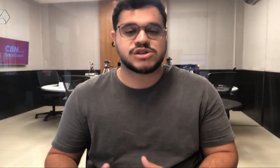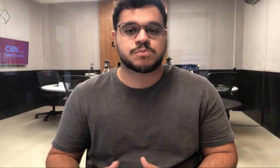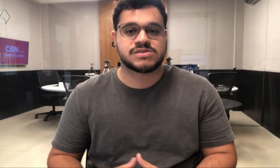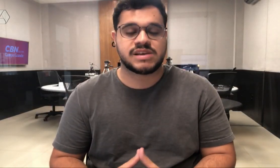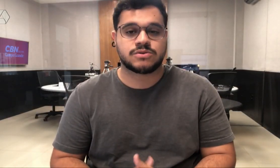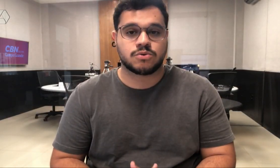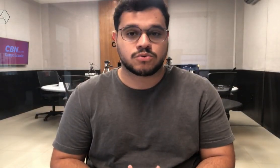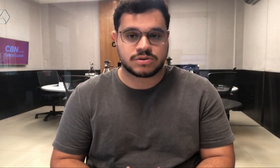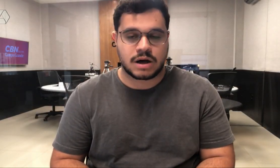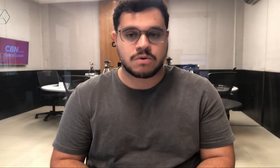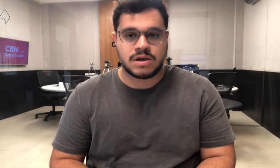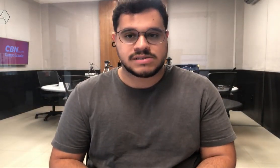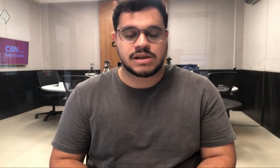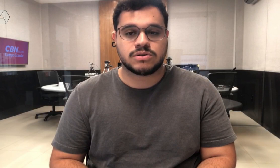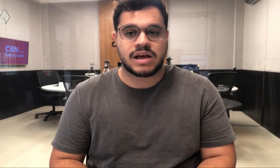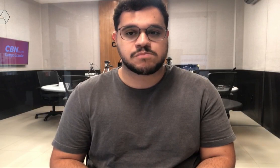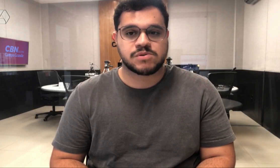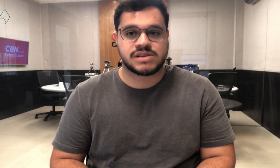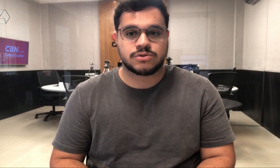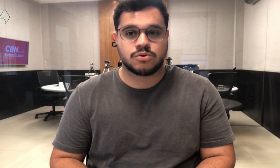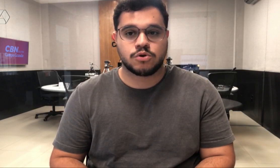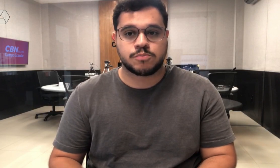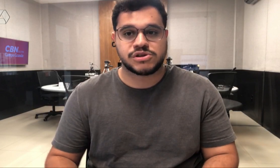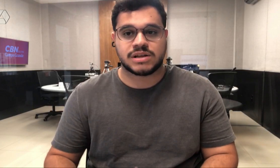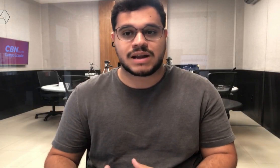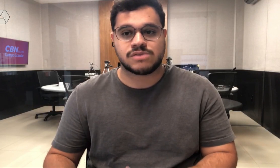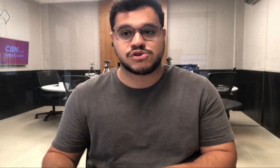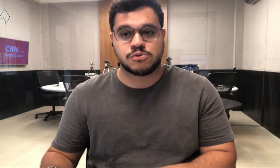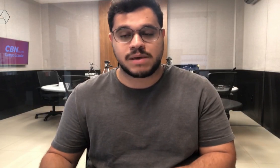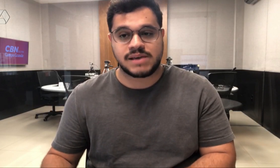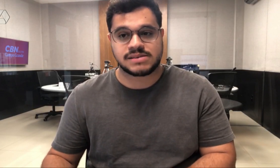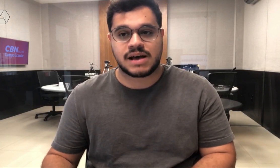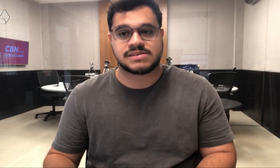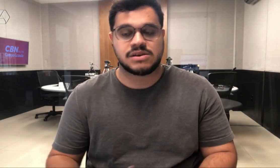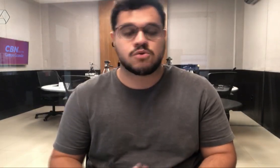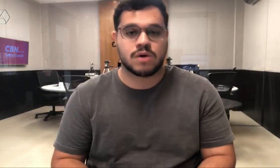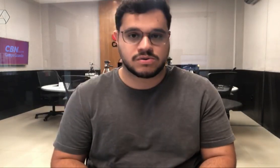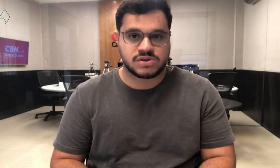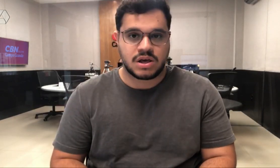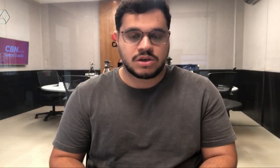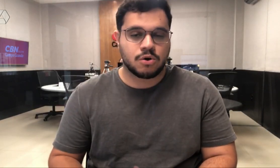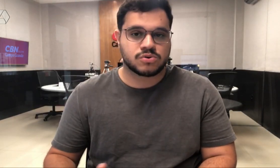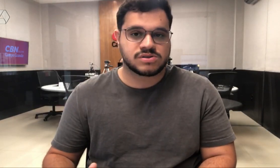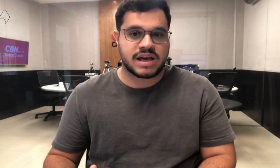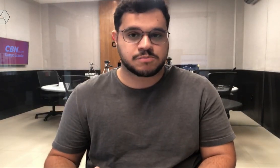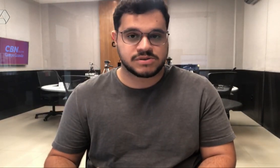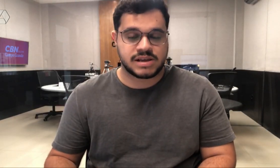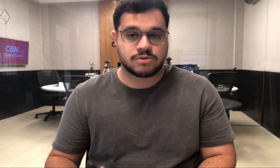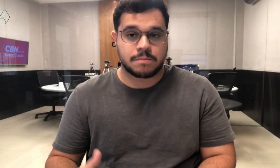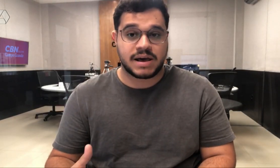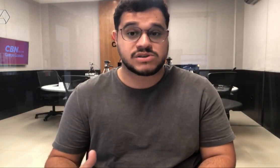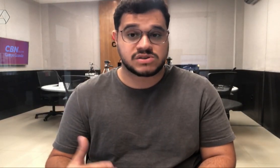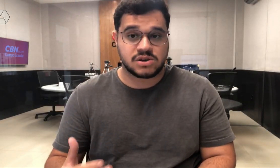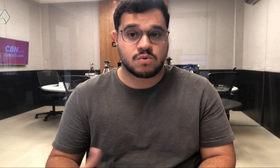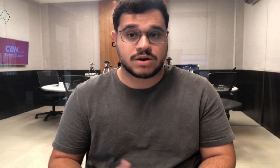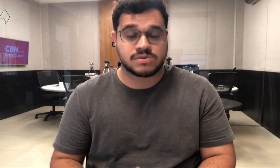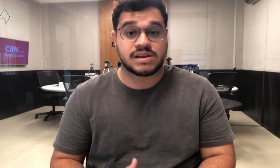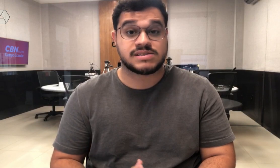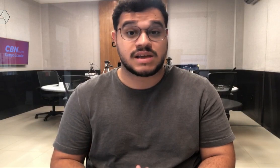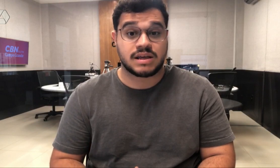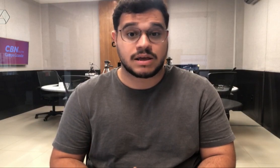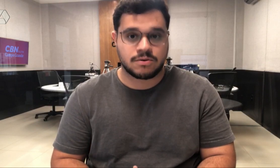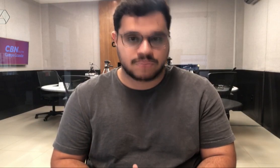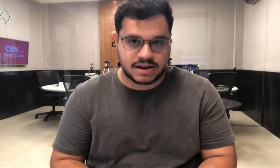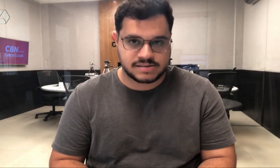a 20% do total, sendo 10% do grupo de atraso de um mês a 5 anos e outros 10% a mais de 5 anos